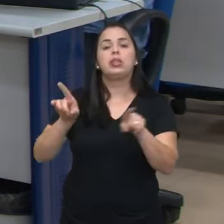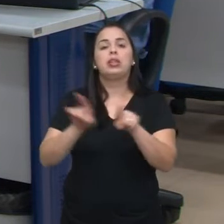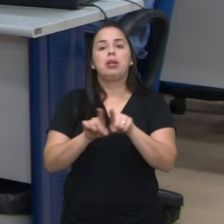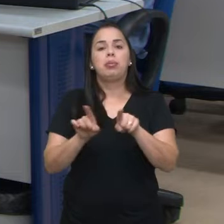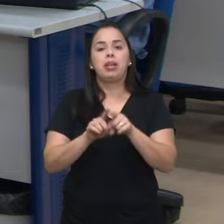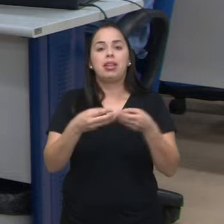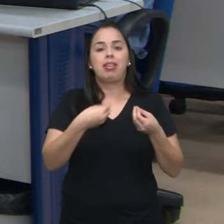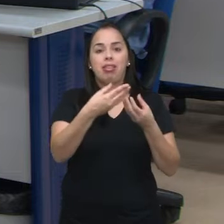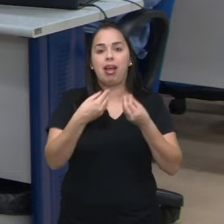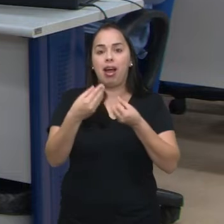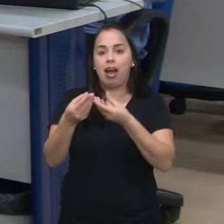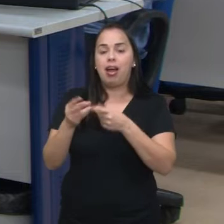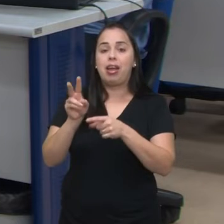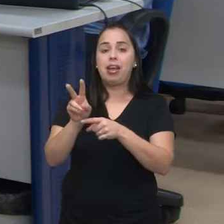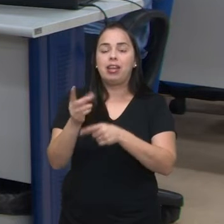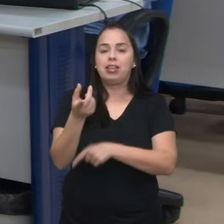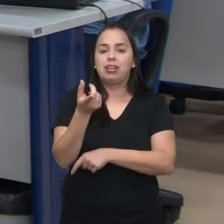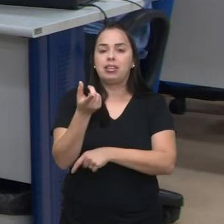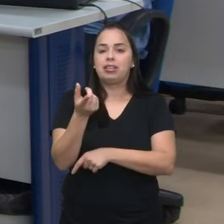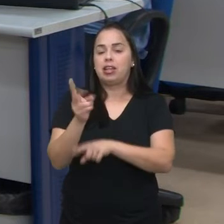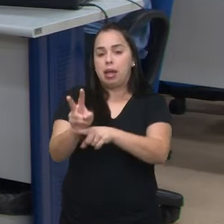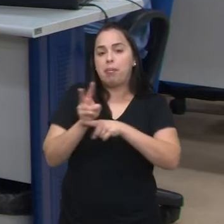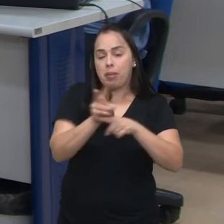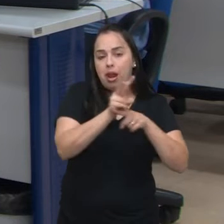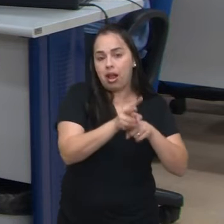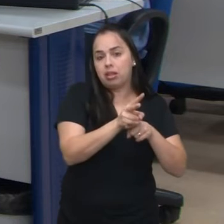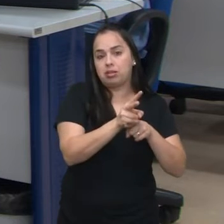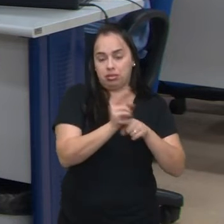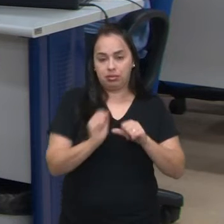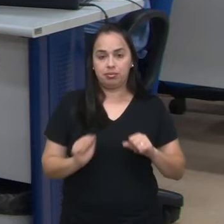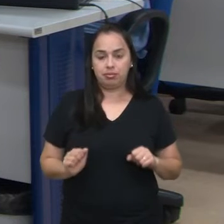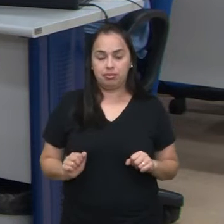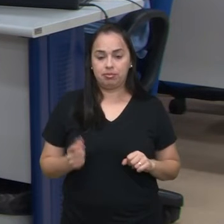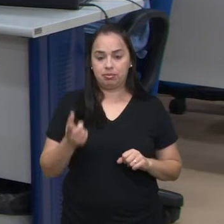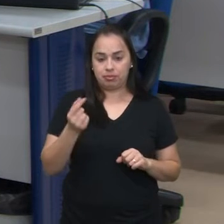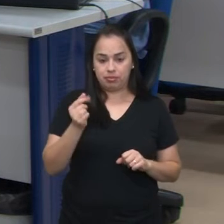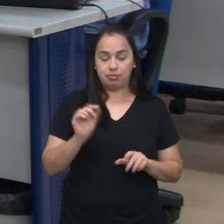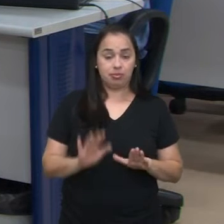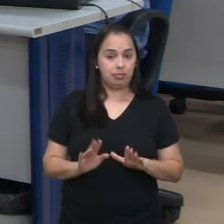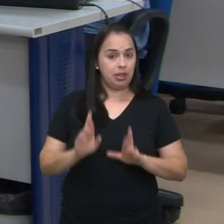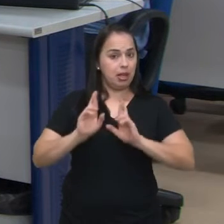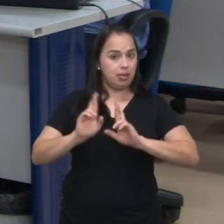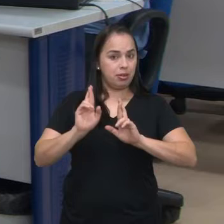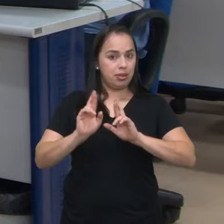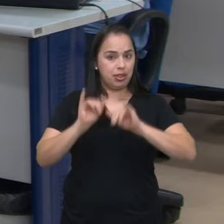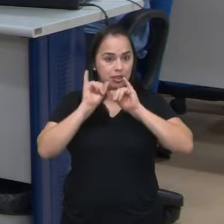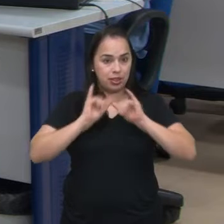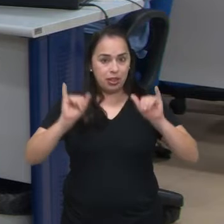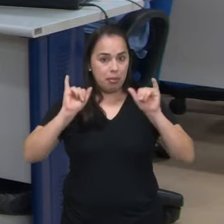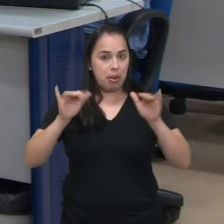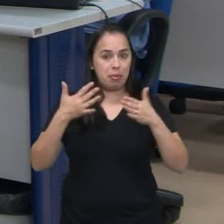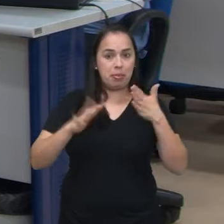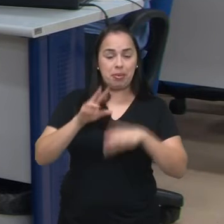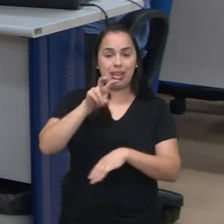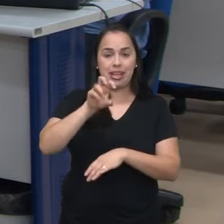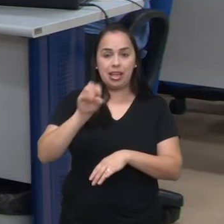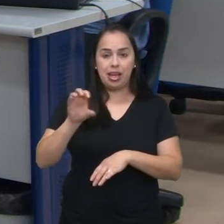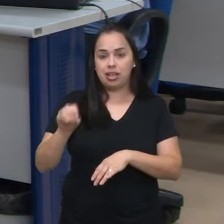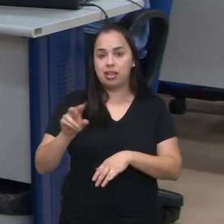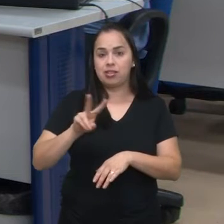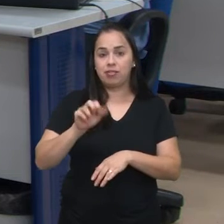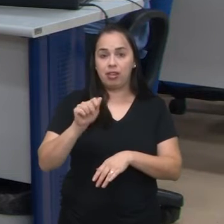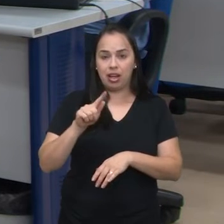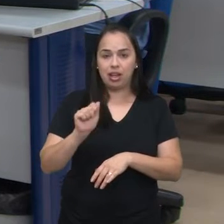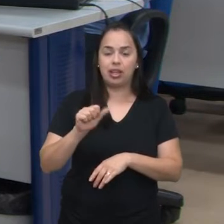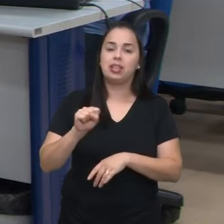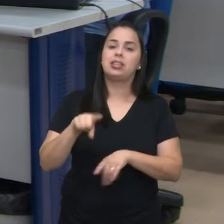e também a oferta de empréstimos para micro e pequenos empreendedores a expectativa de julgar cerca de 500